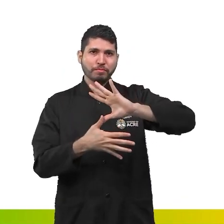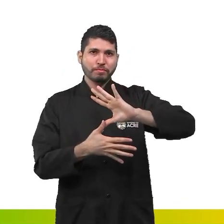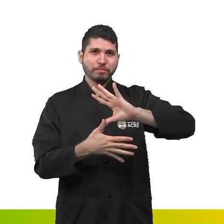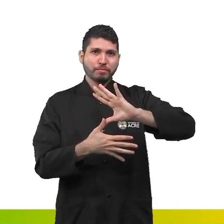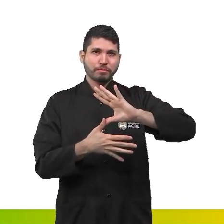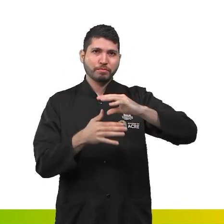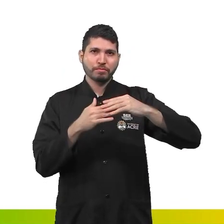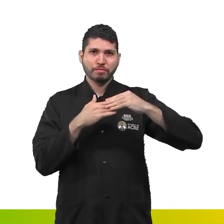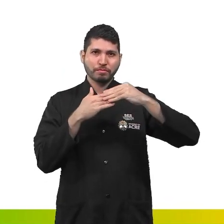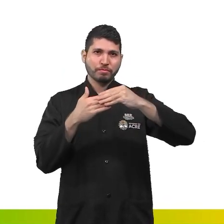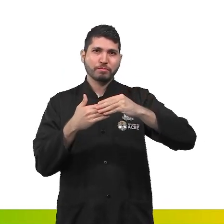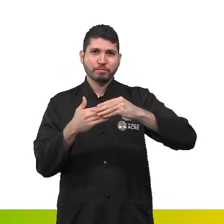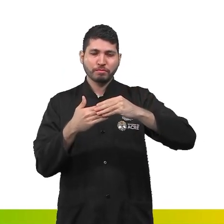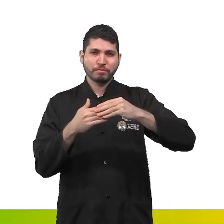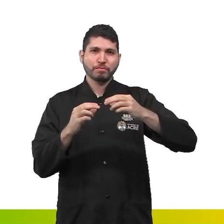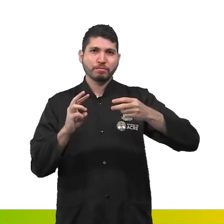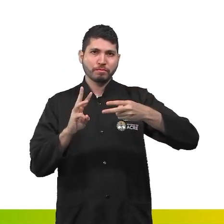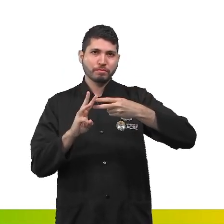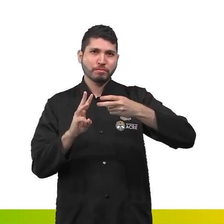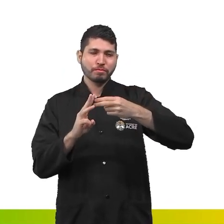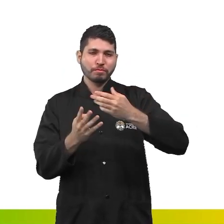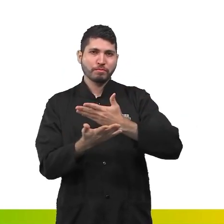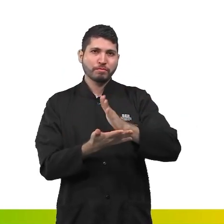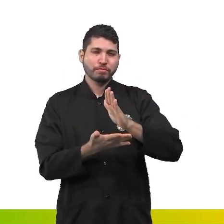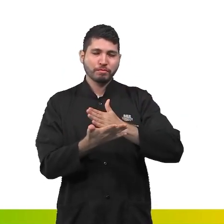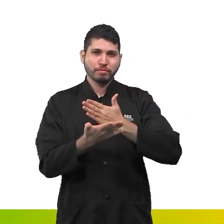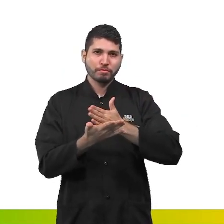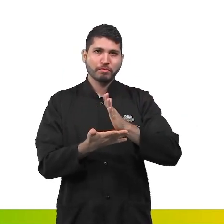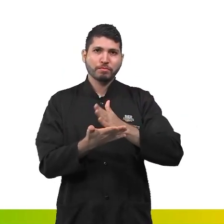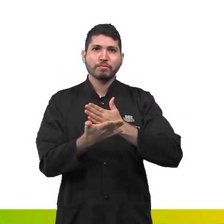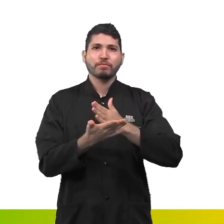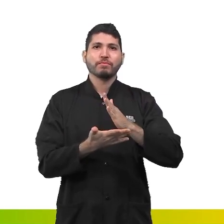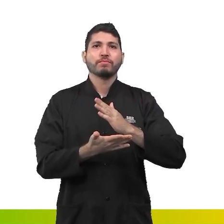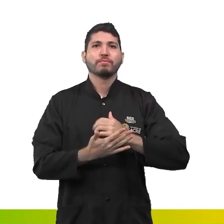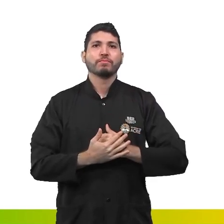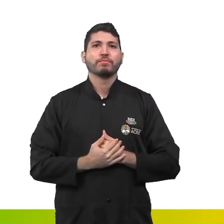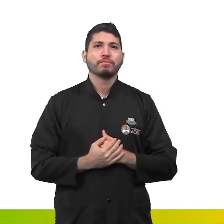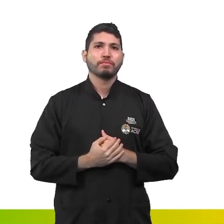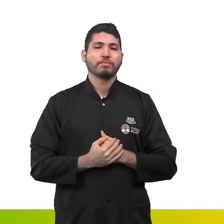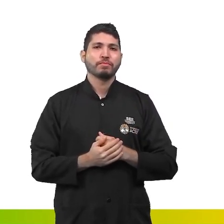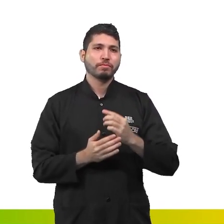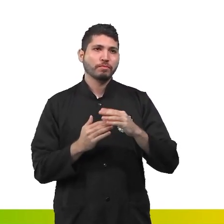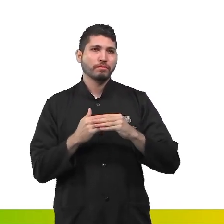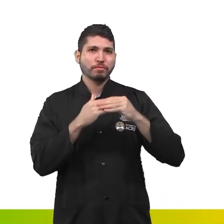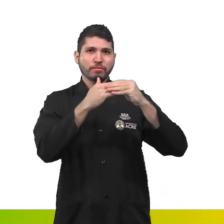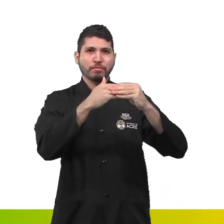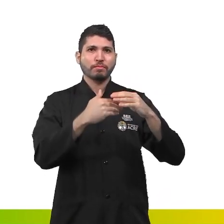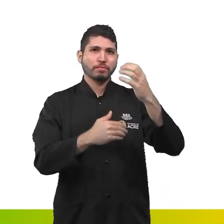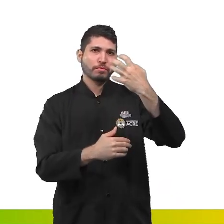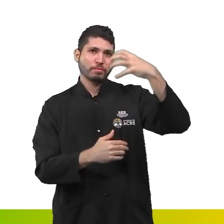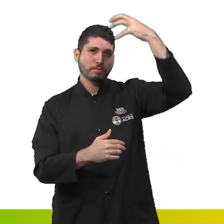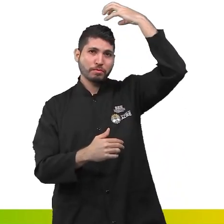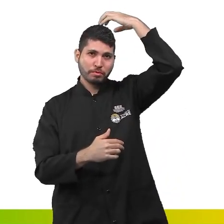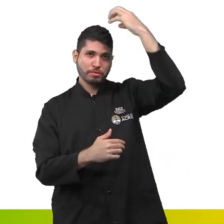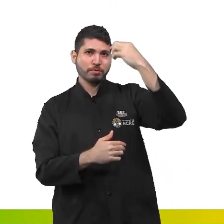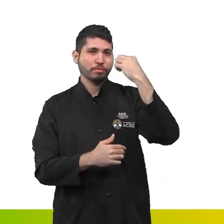alguns índios de presentes para os reis da Espanha. Já